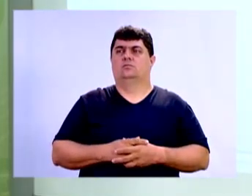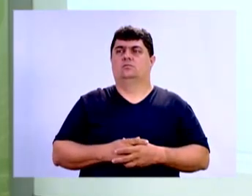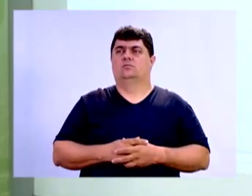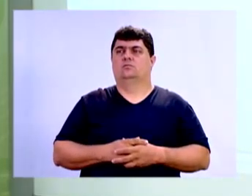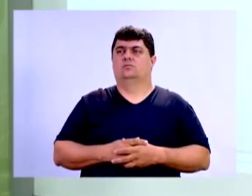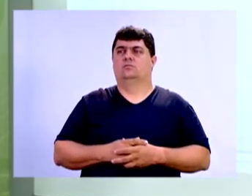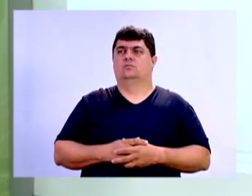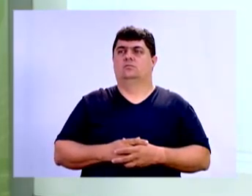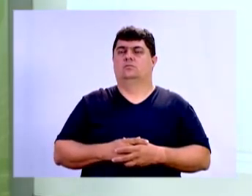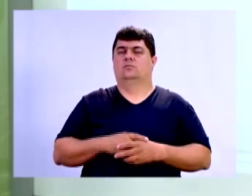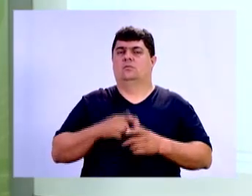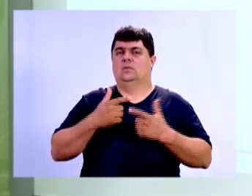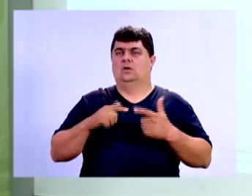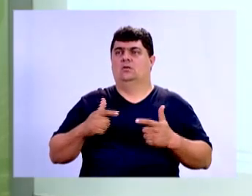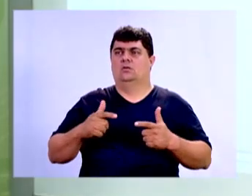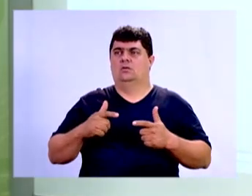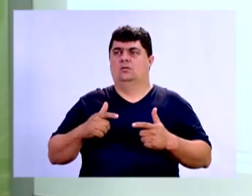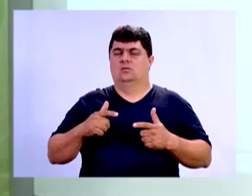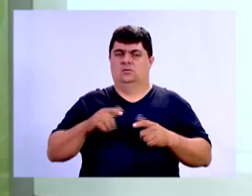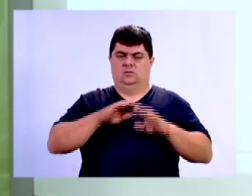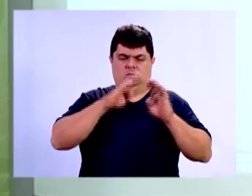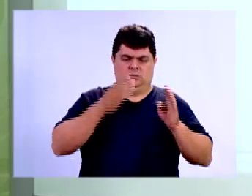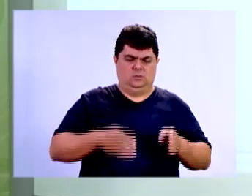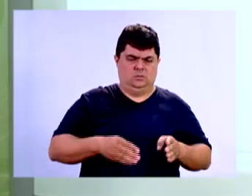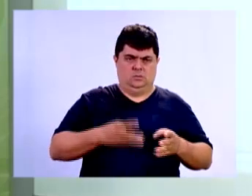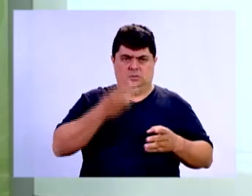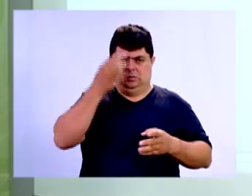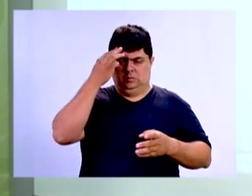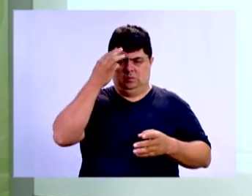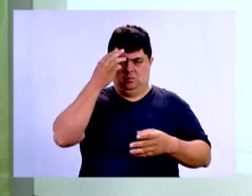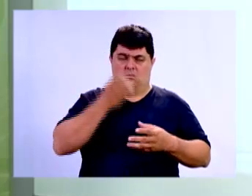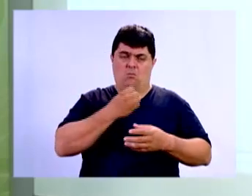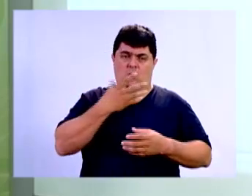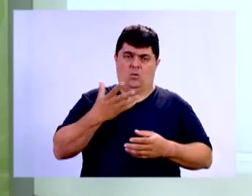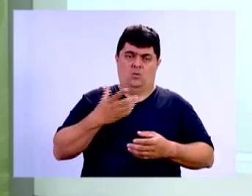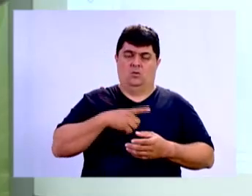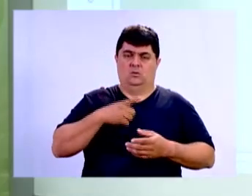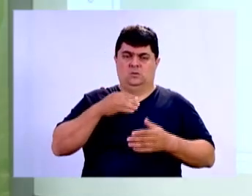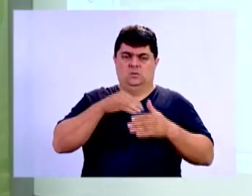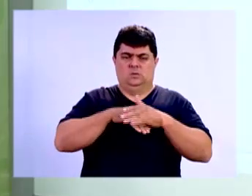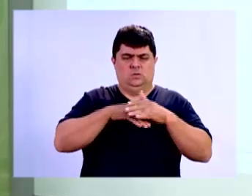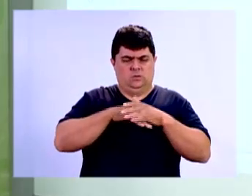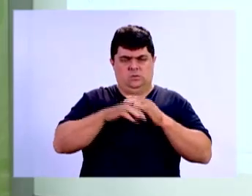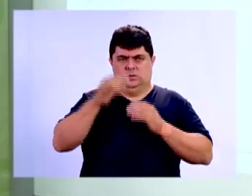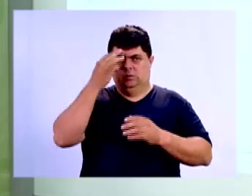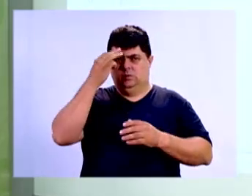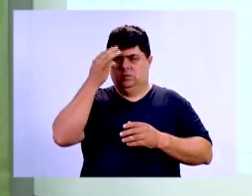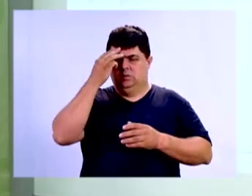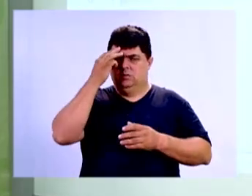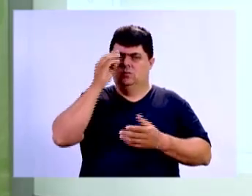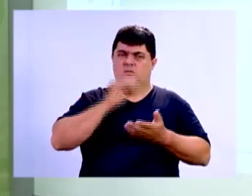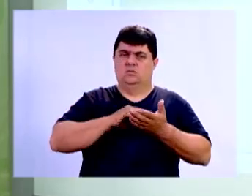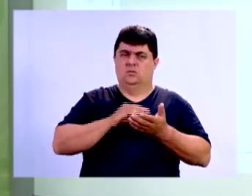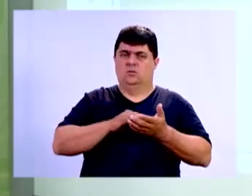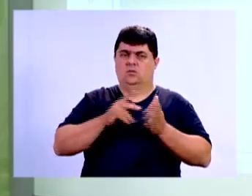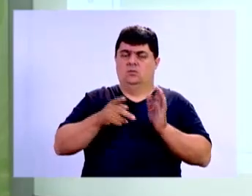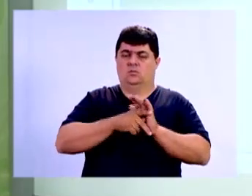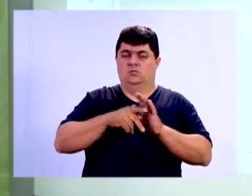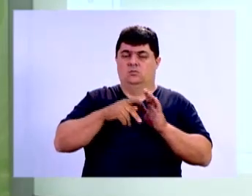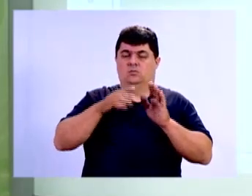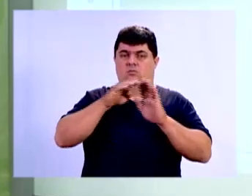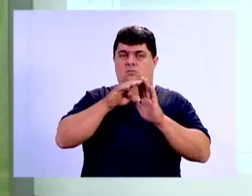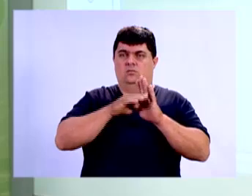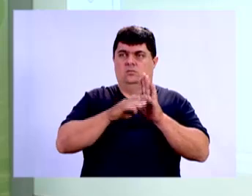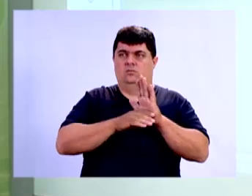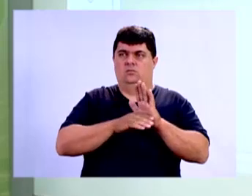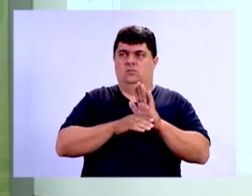Ele não tem muita, mesmo se o seu computador tiver muita memória, ele geralmente não armazena uma memória, ele utiliza a memória do próprio programa, né? É